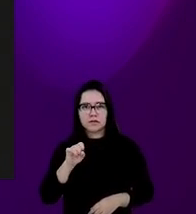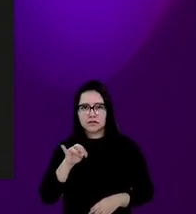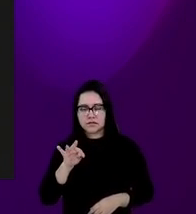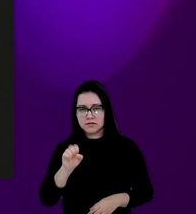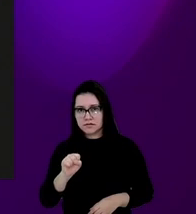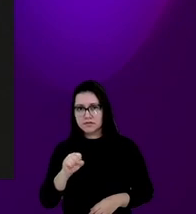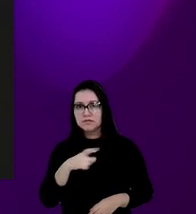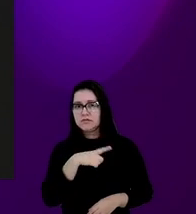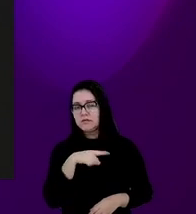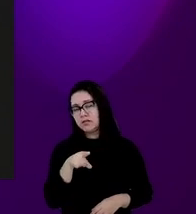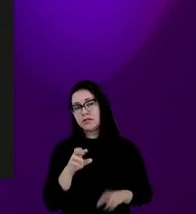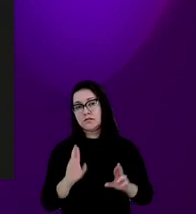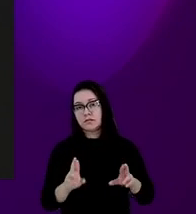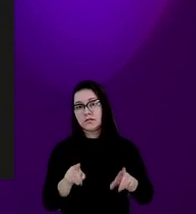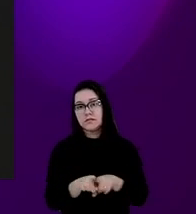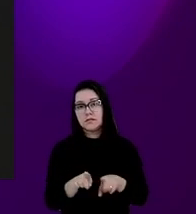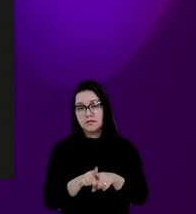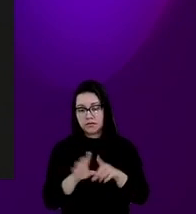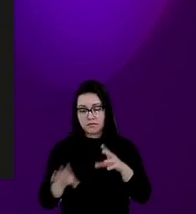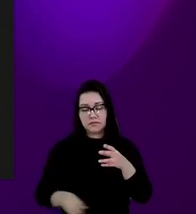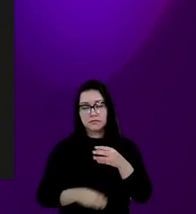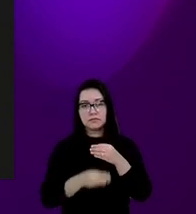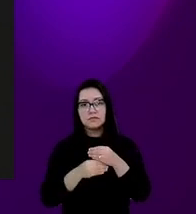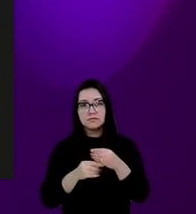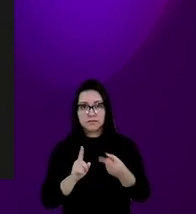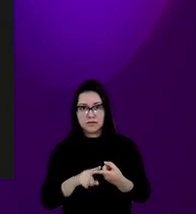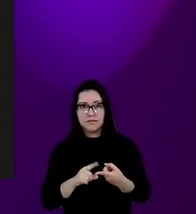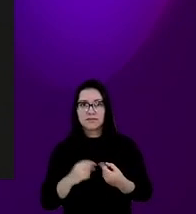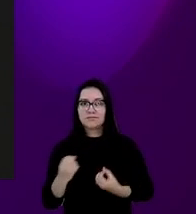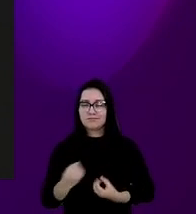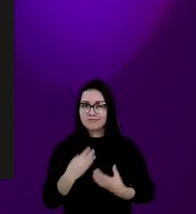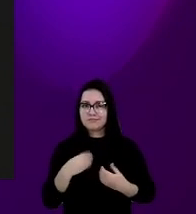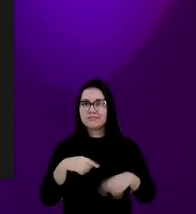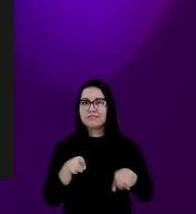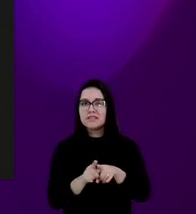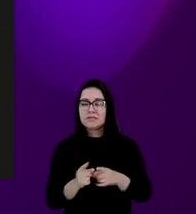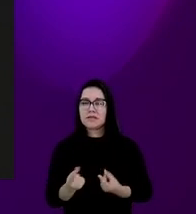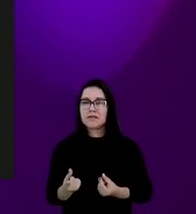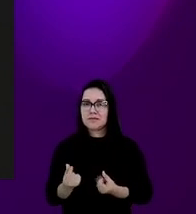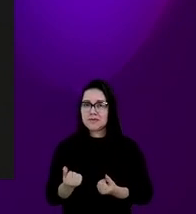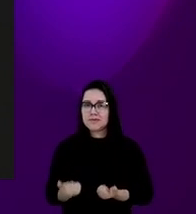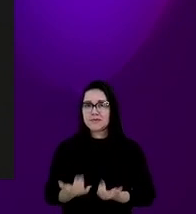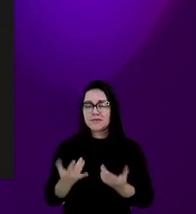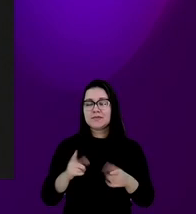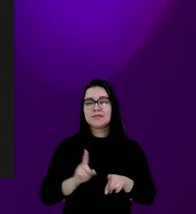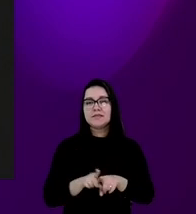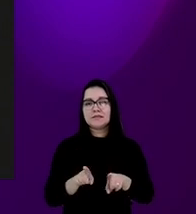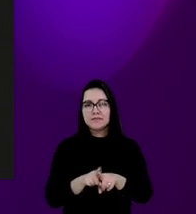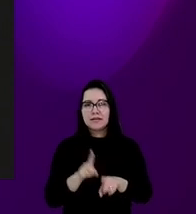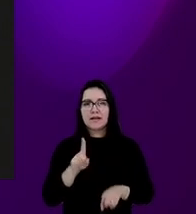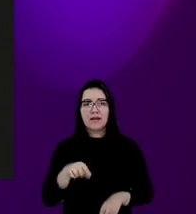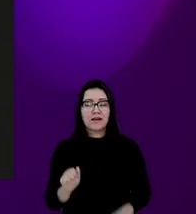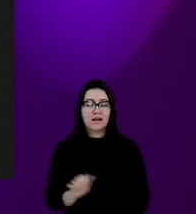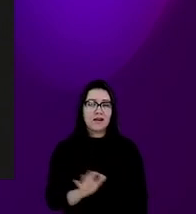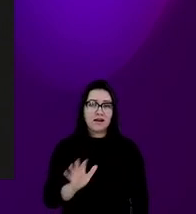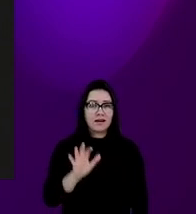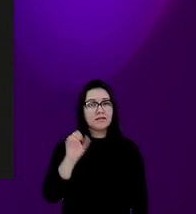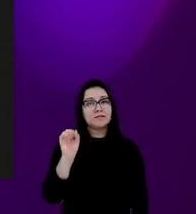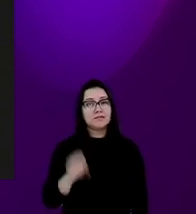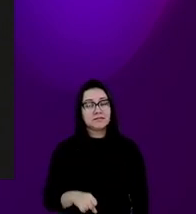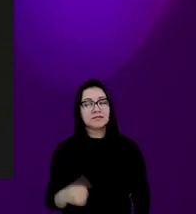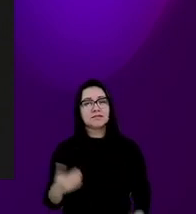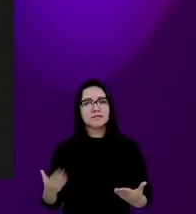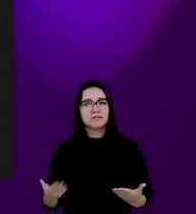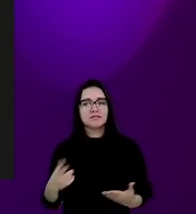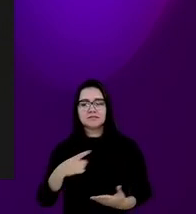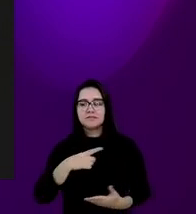e acrescentaria nos dados de custo-efetividade, porque é um procedimento muito caro e, portanto, deveria